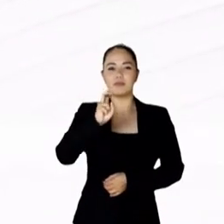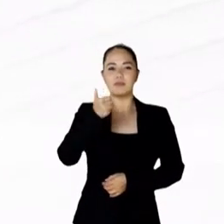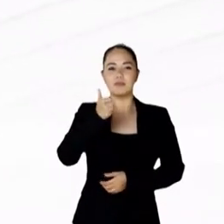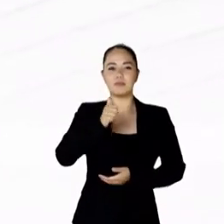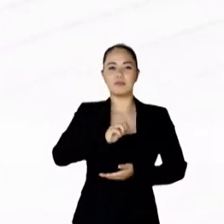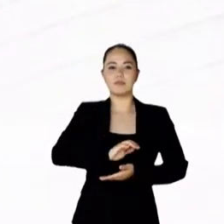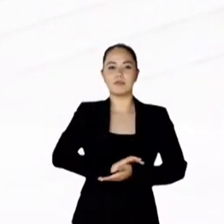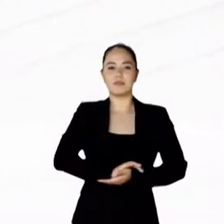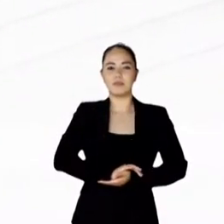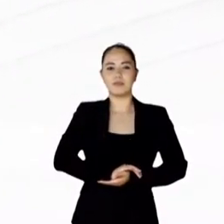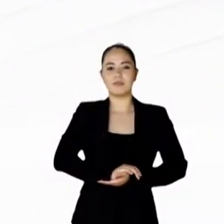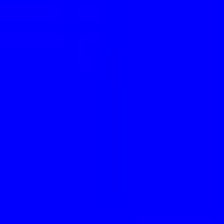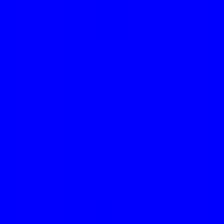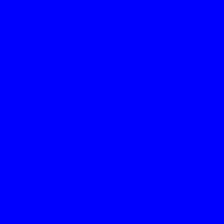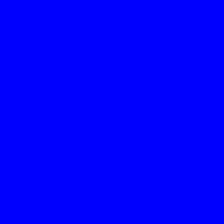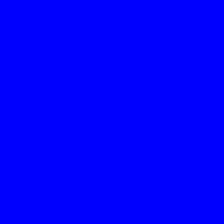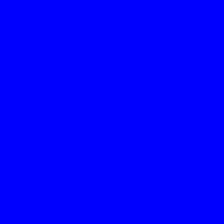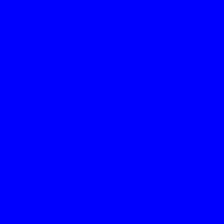151